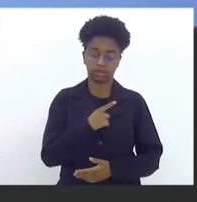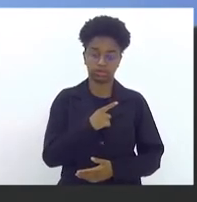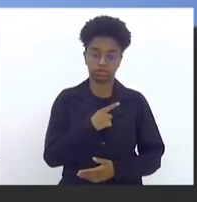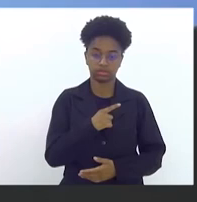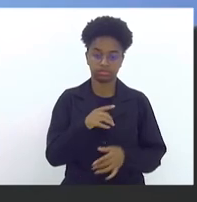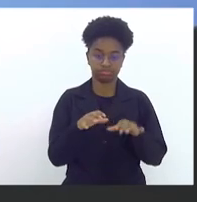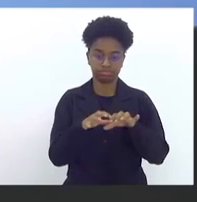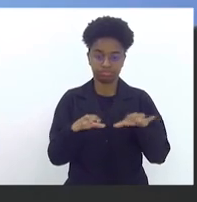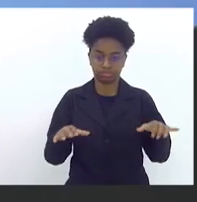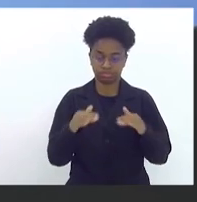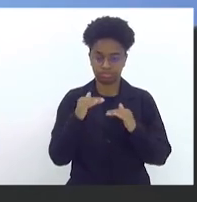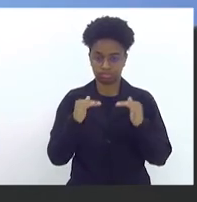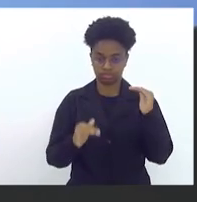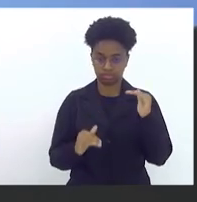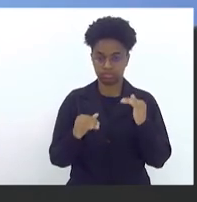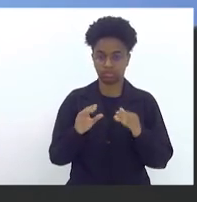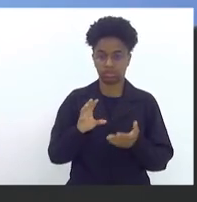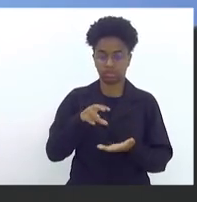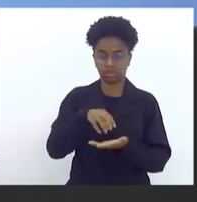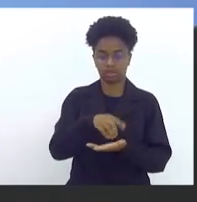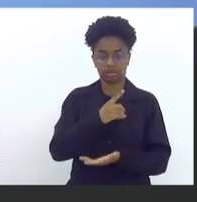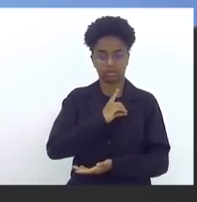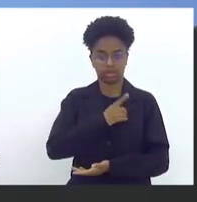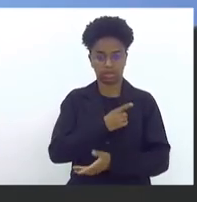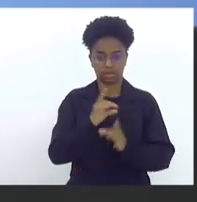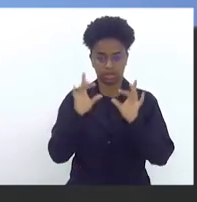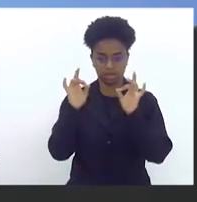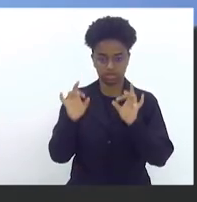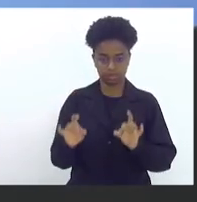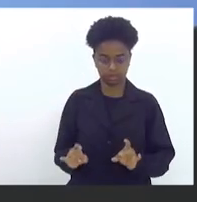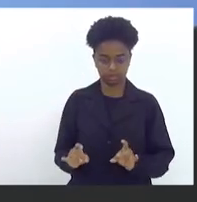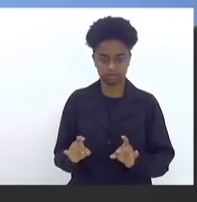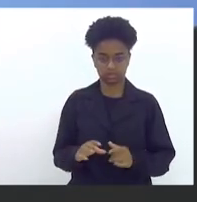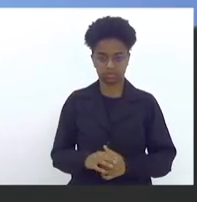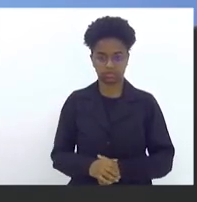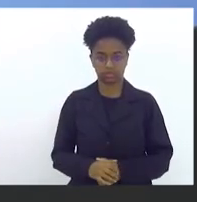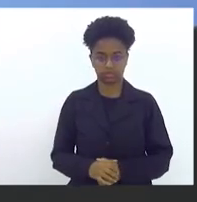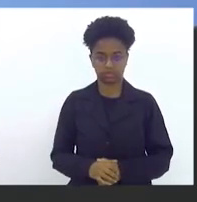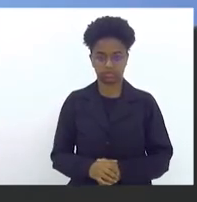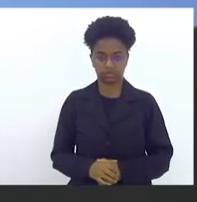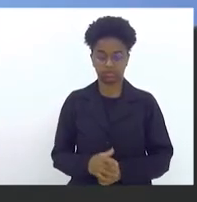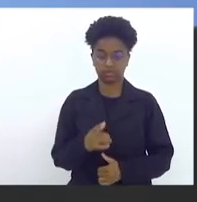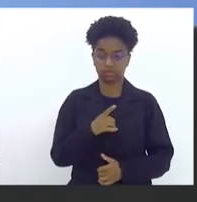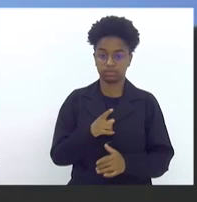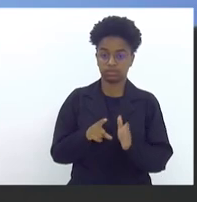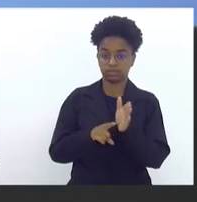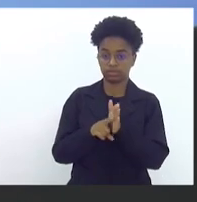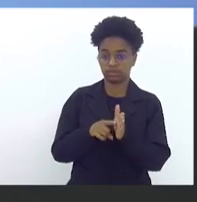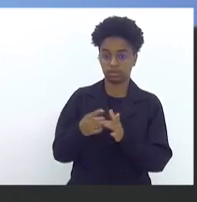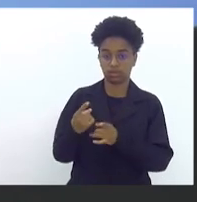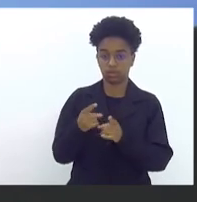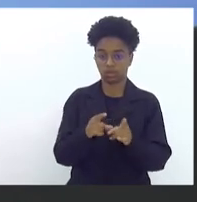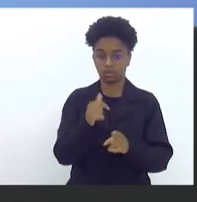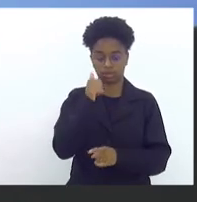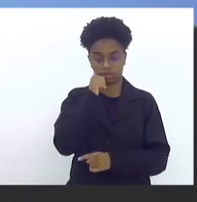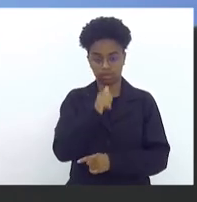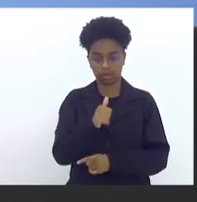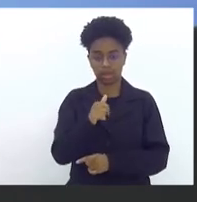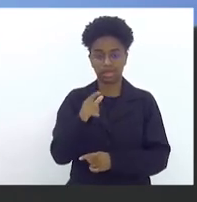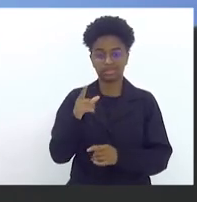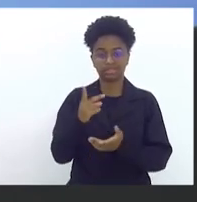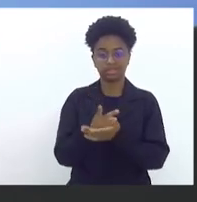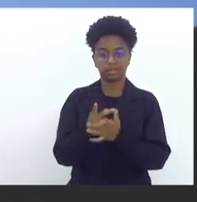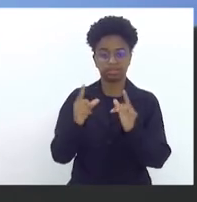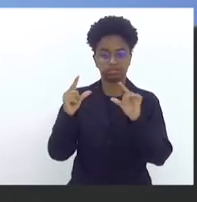discrepância numa delegacia especializada as investigações contra essas mulheres a taxa é